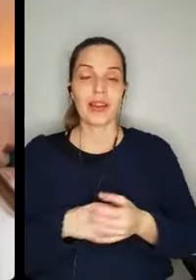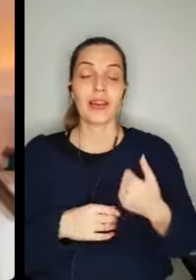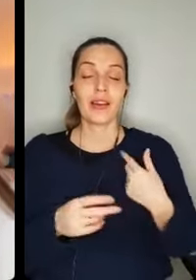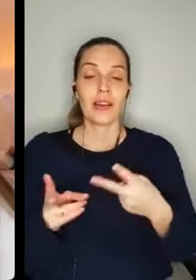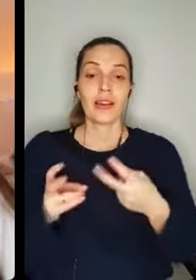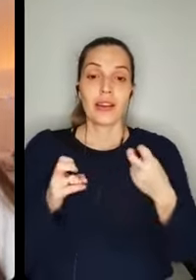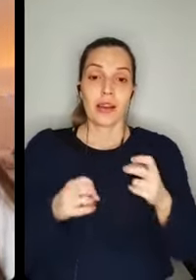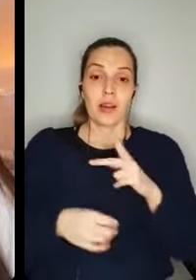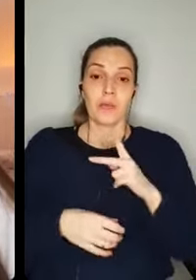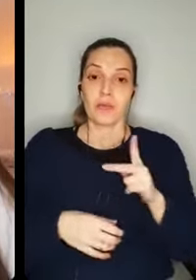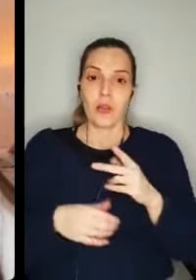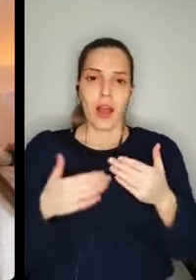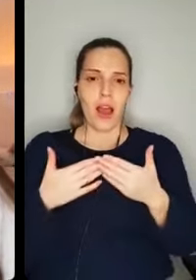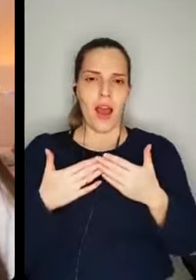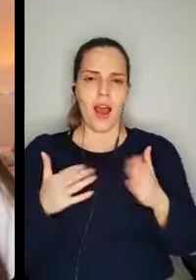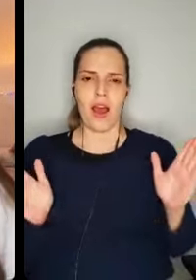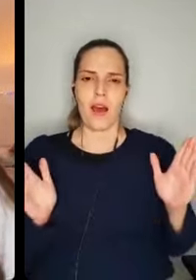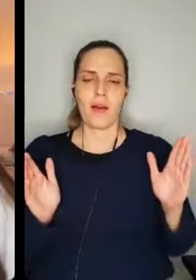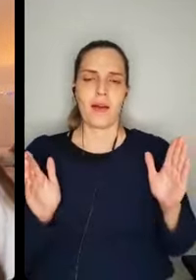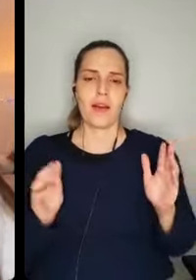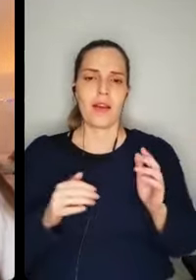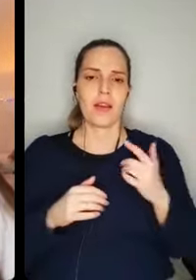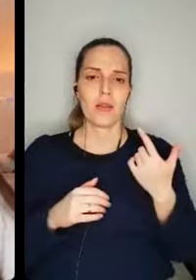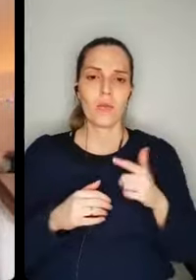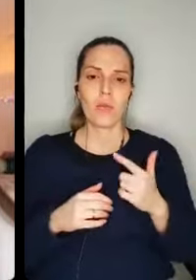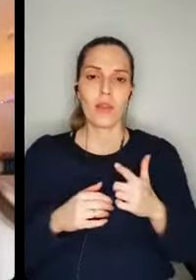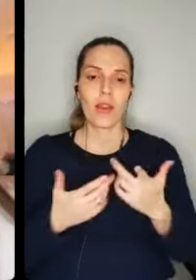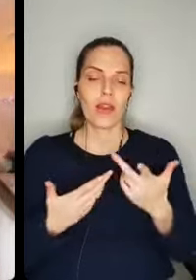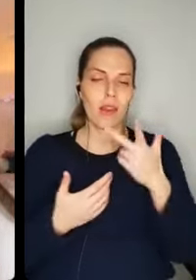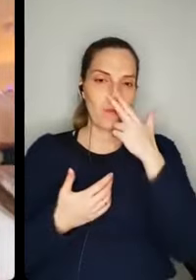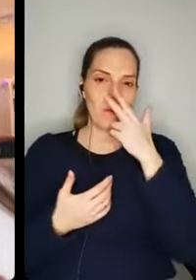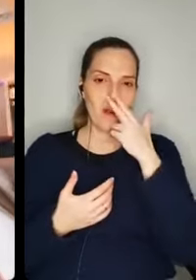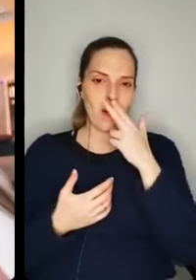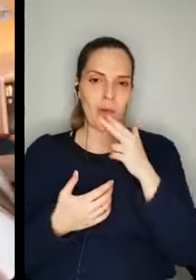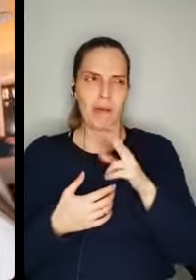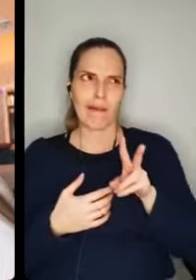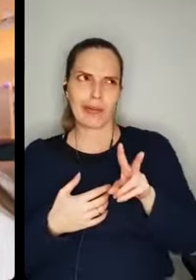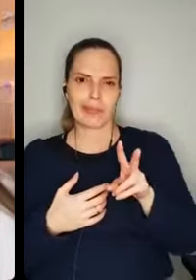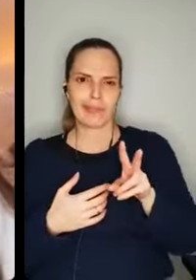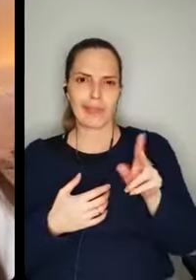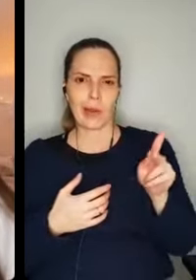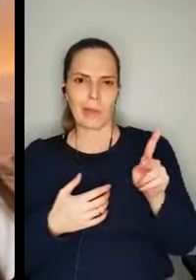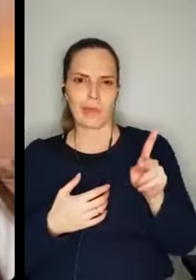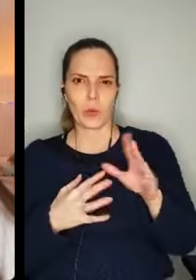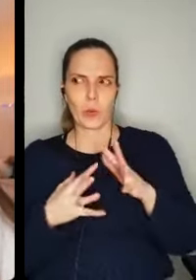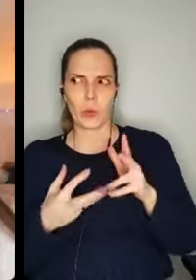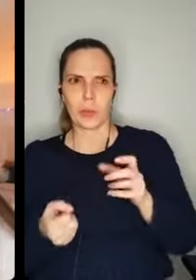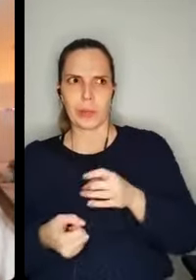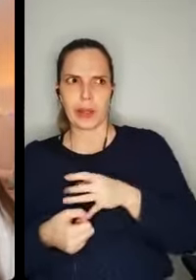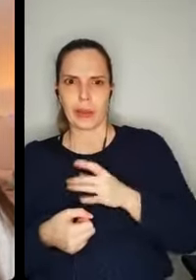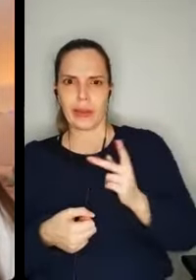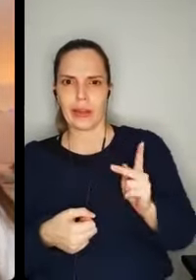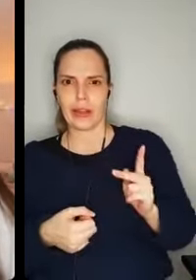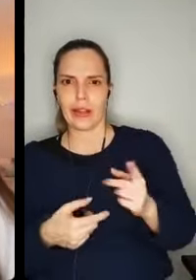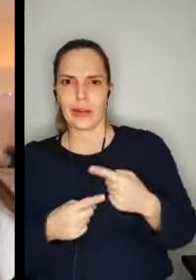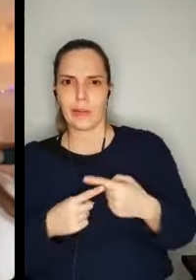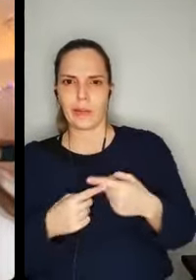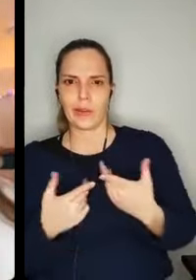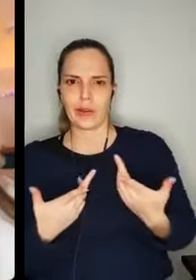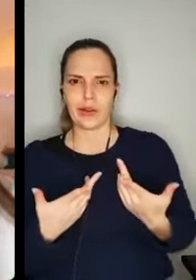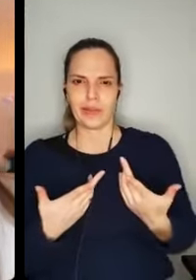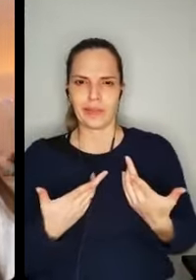né? Não tem aquela questão do tipo, ah, esse professor todo mundo tem medo dele porque, sei lá, ele é um professor meio